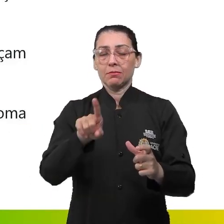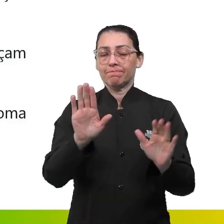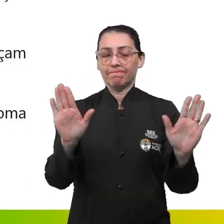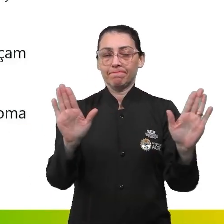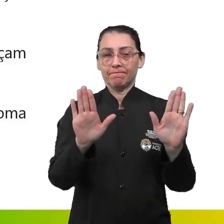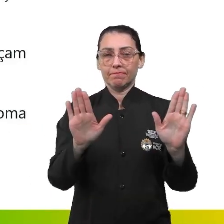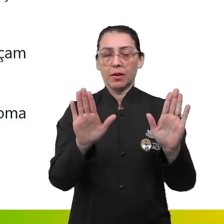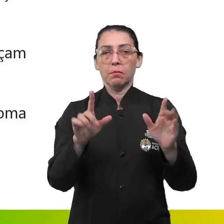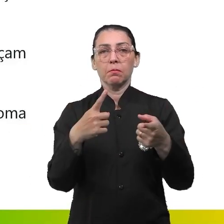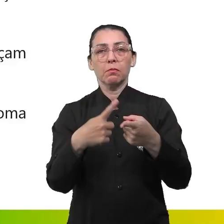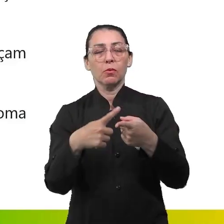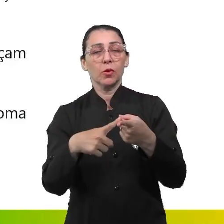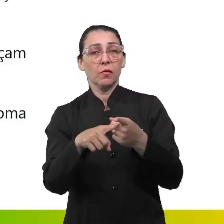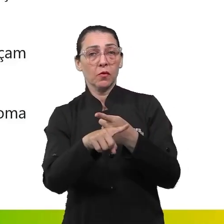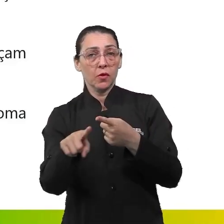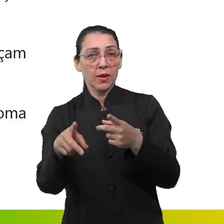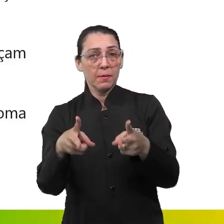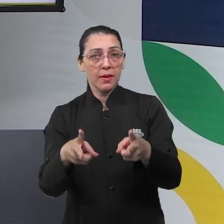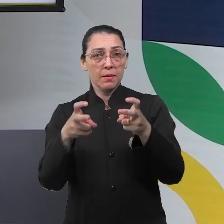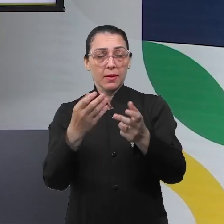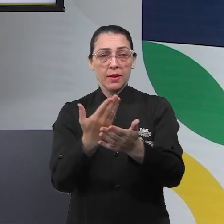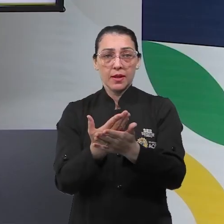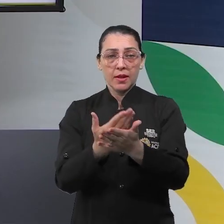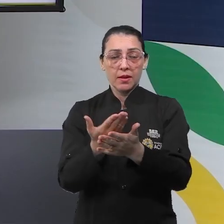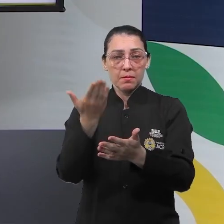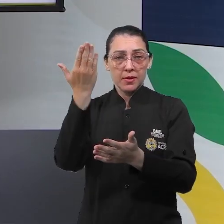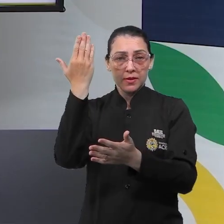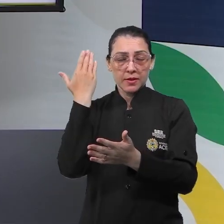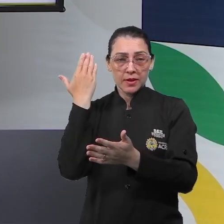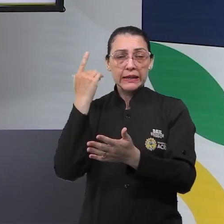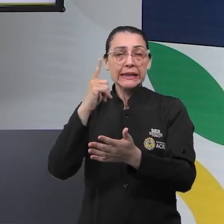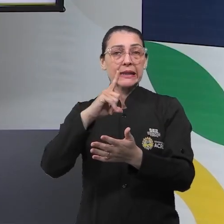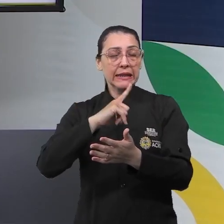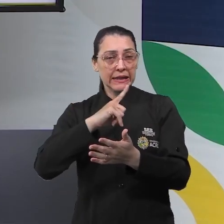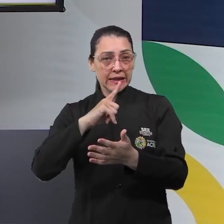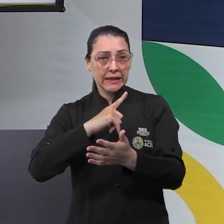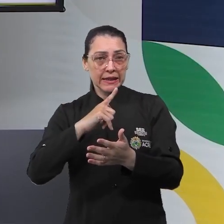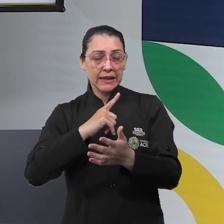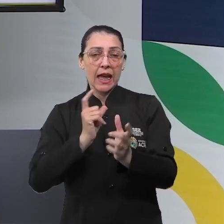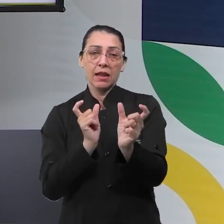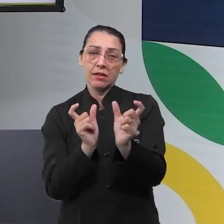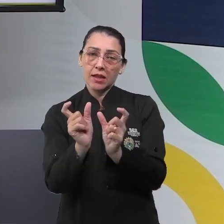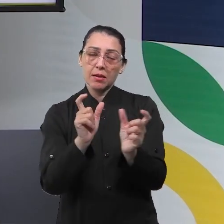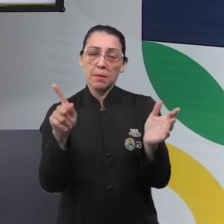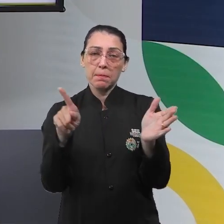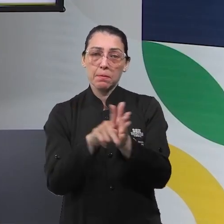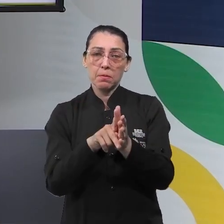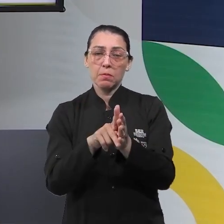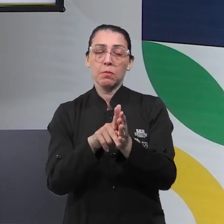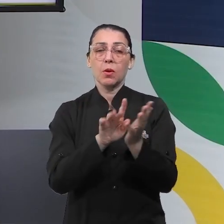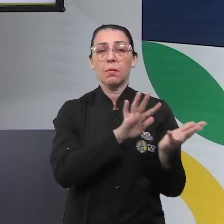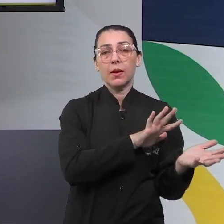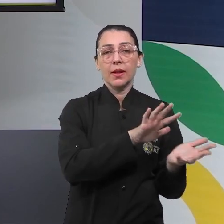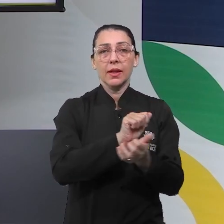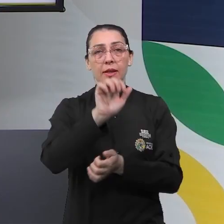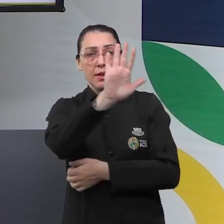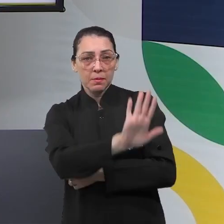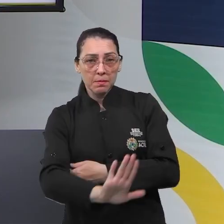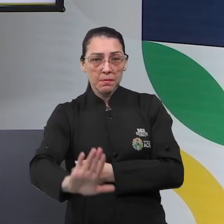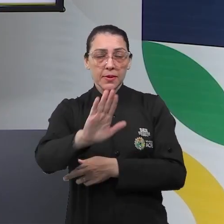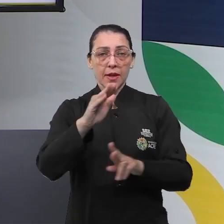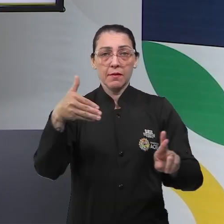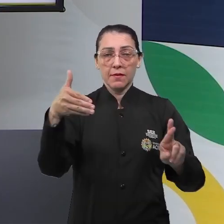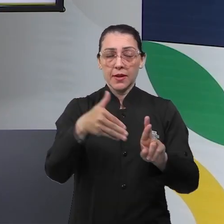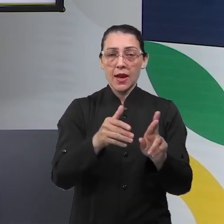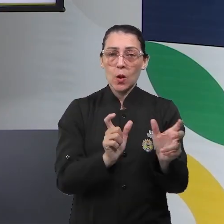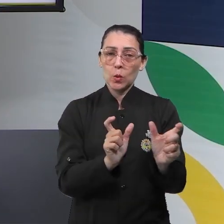isso, até porque vocês viram na aula anterior que existem termos na própria nacionalidade para se referir a